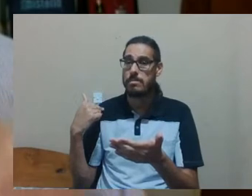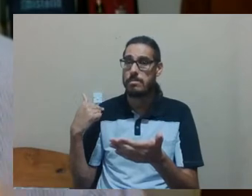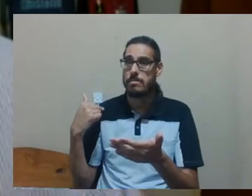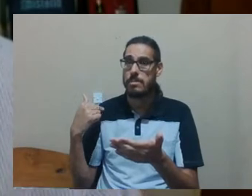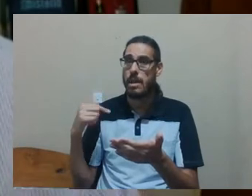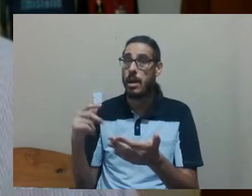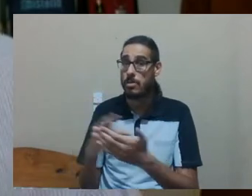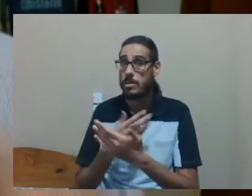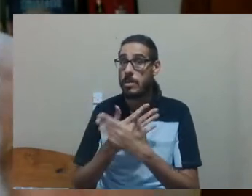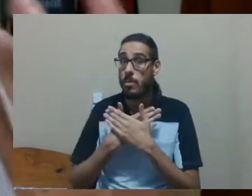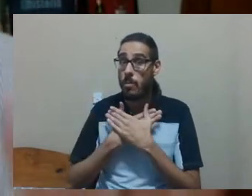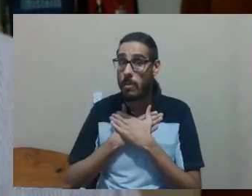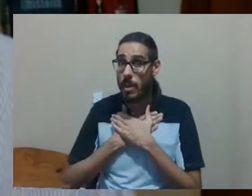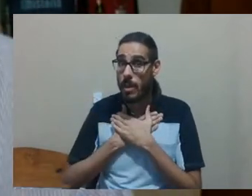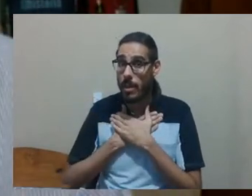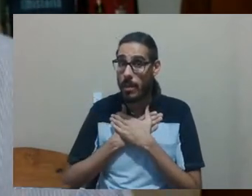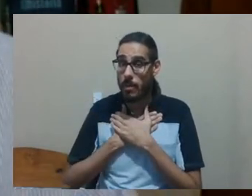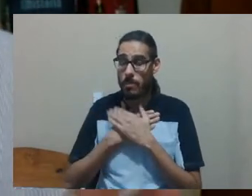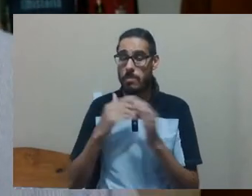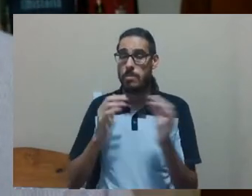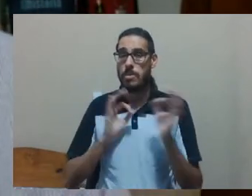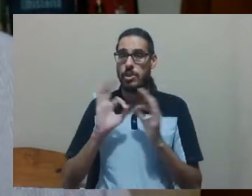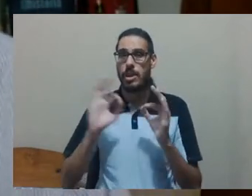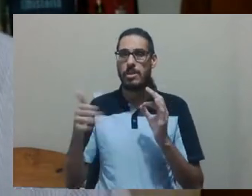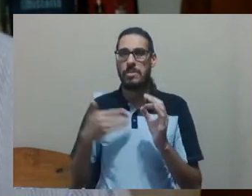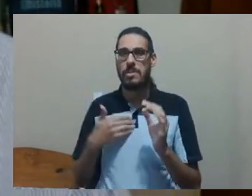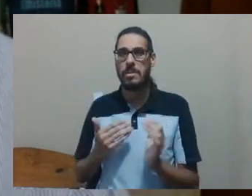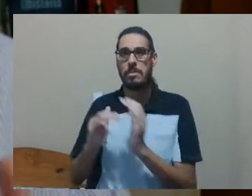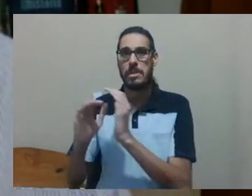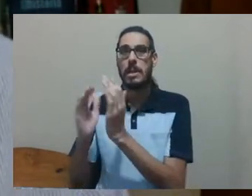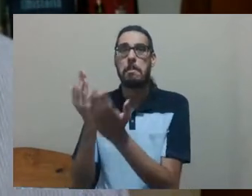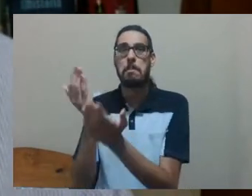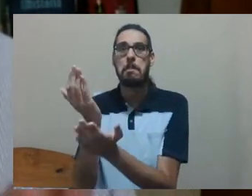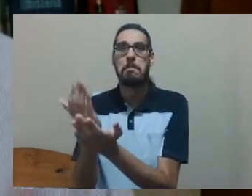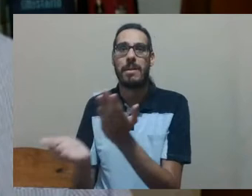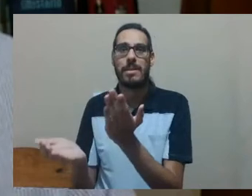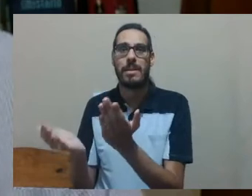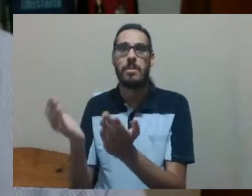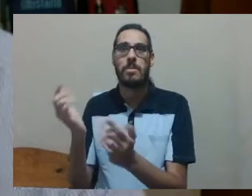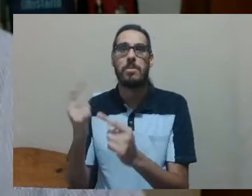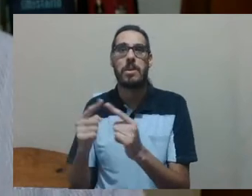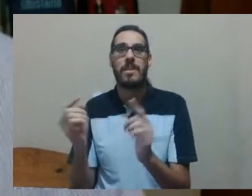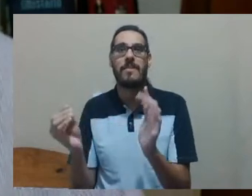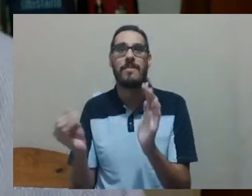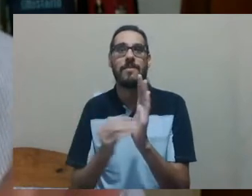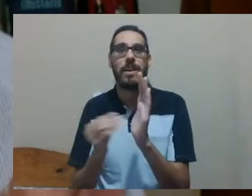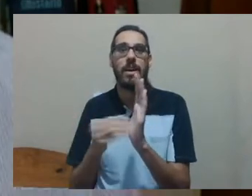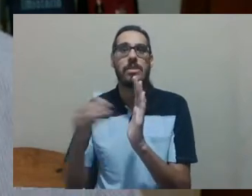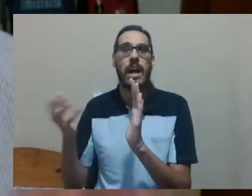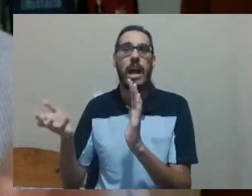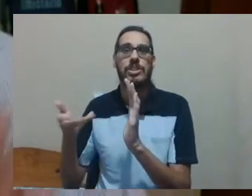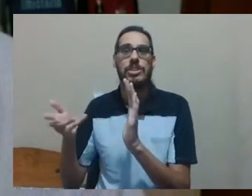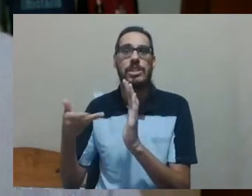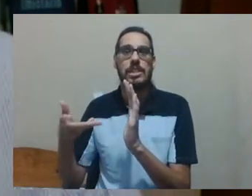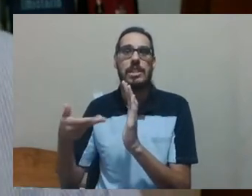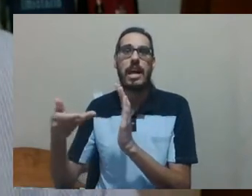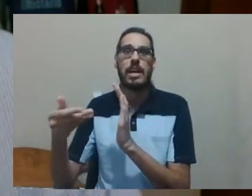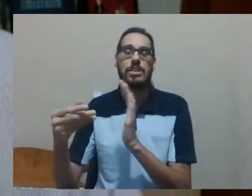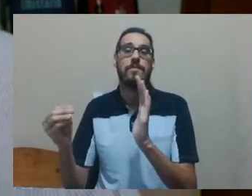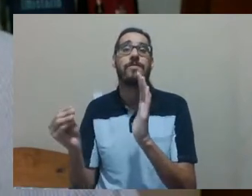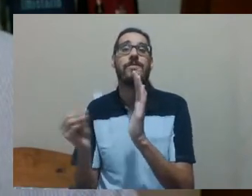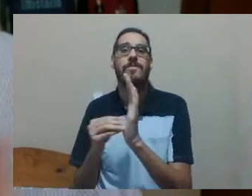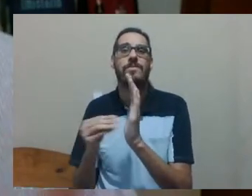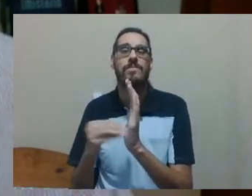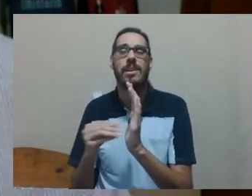meu projeto, quando submeti, e foi perdido por falta de agilidade, falta de